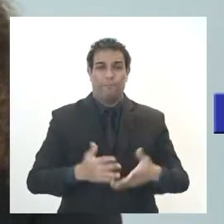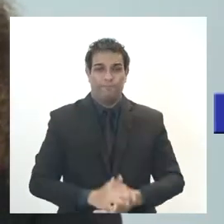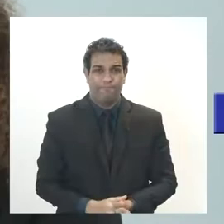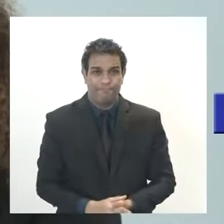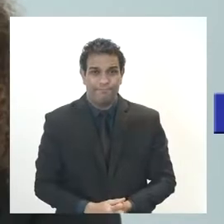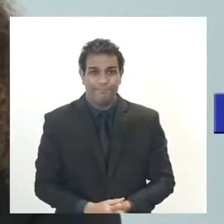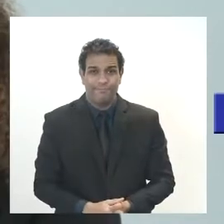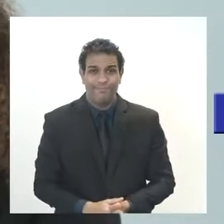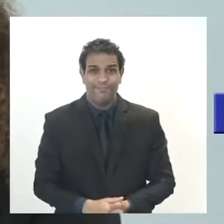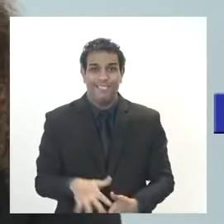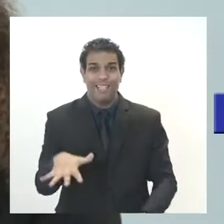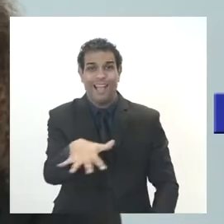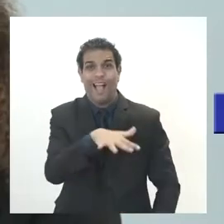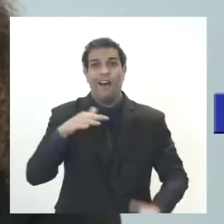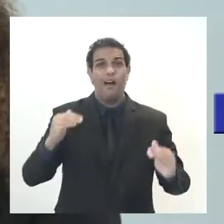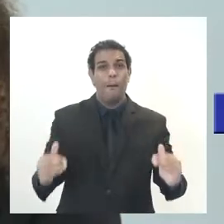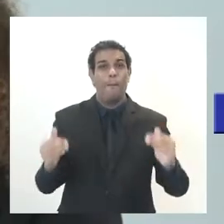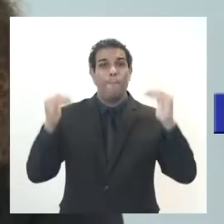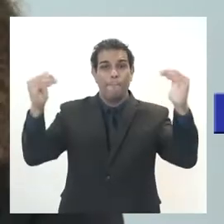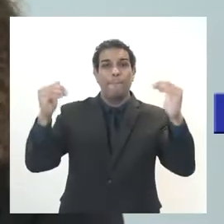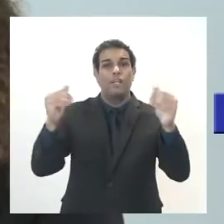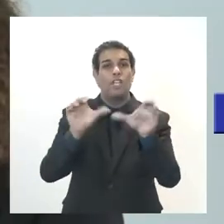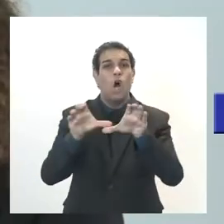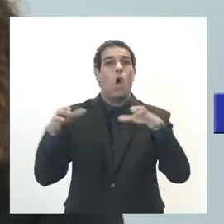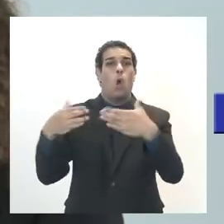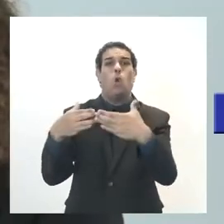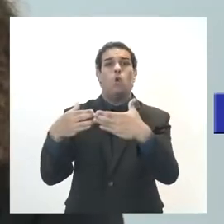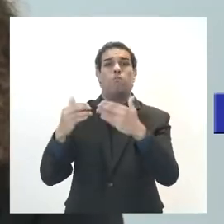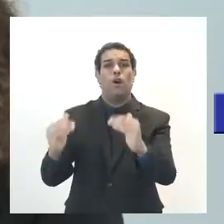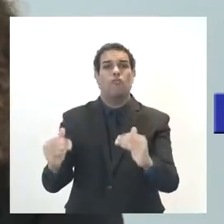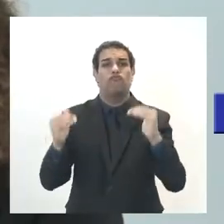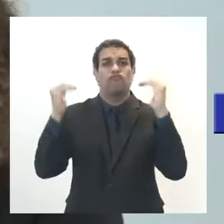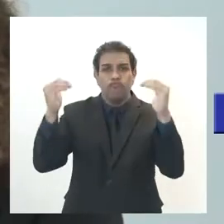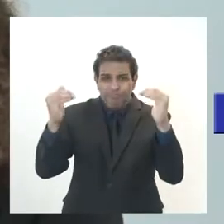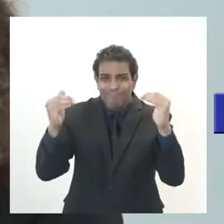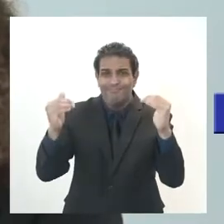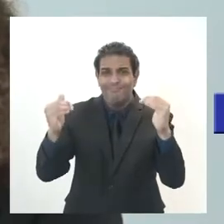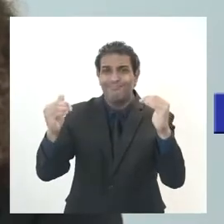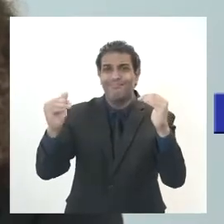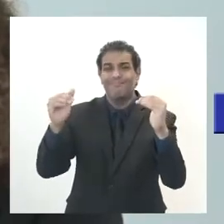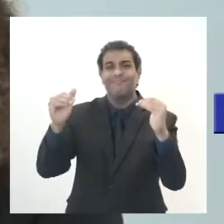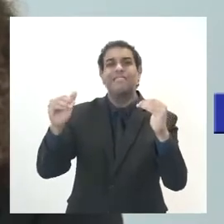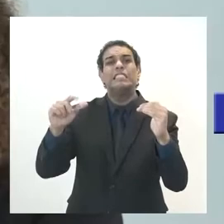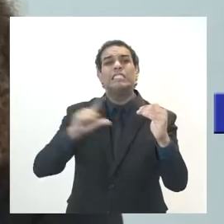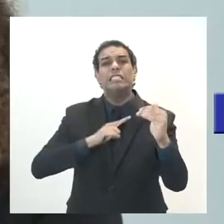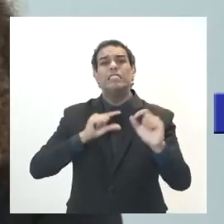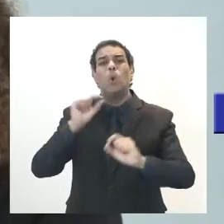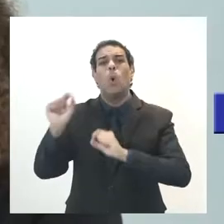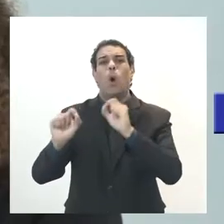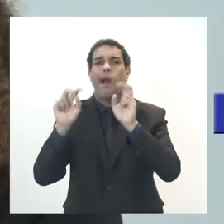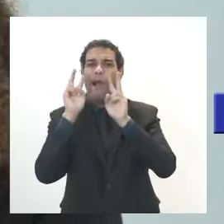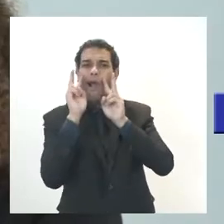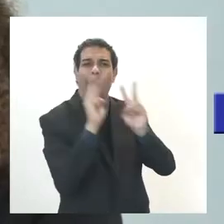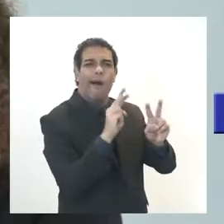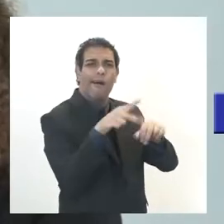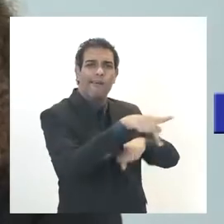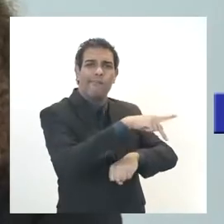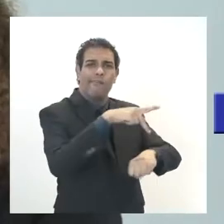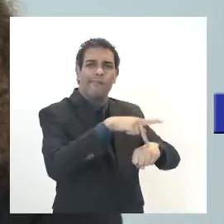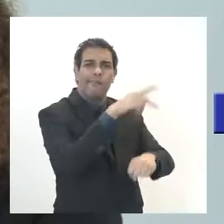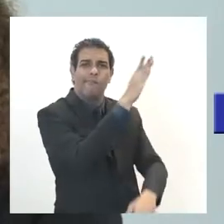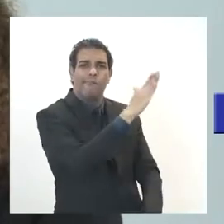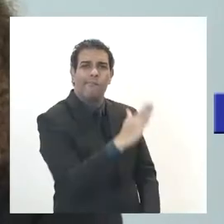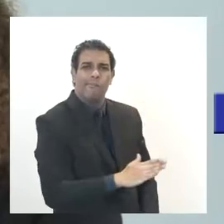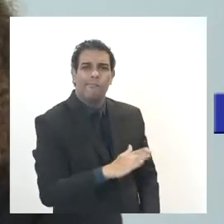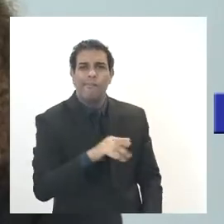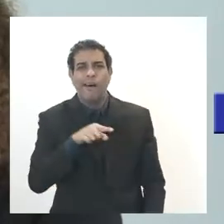dos setores dominantes das grandes elites daqueles agentes que querem ganhar